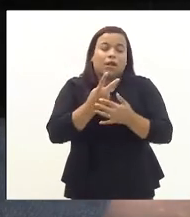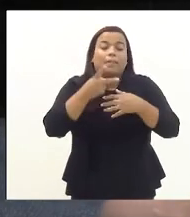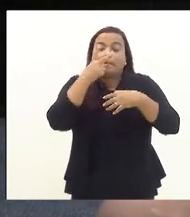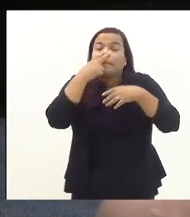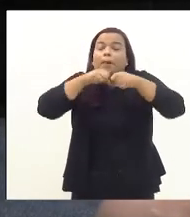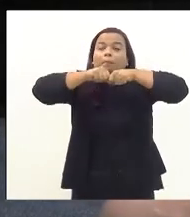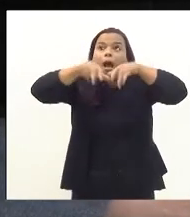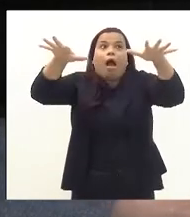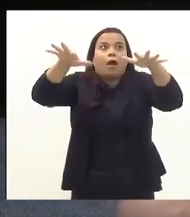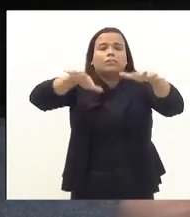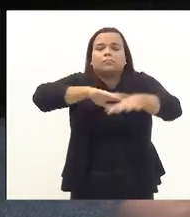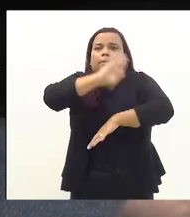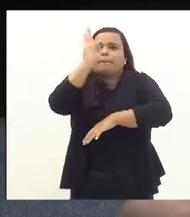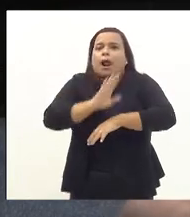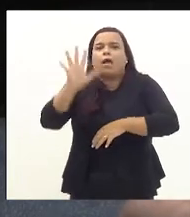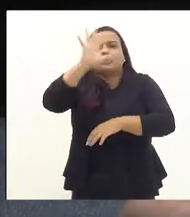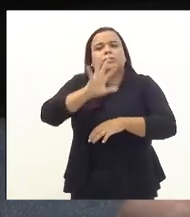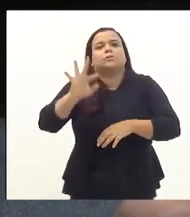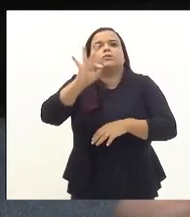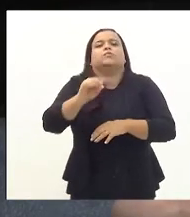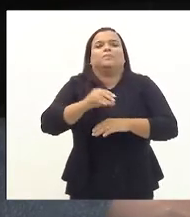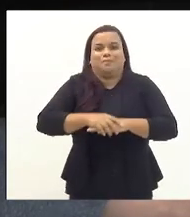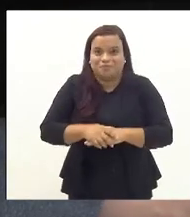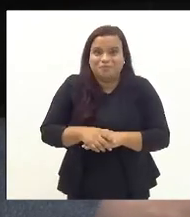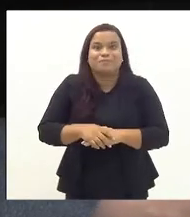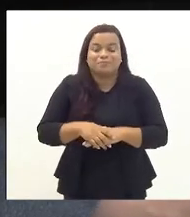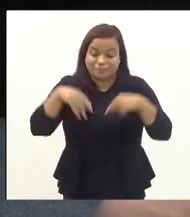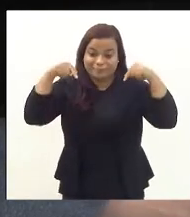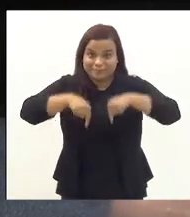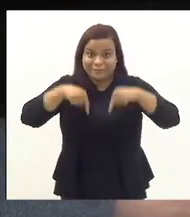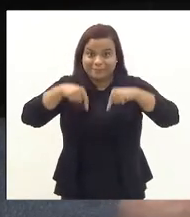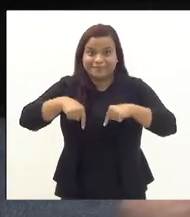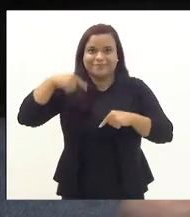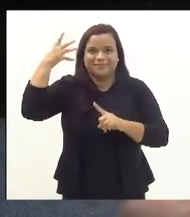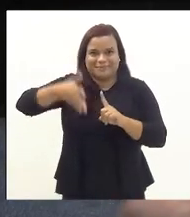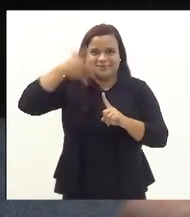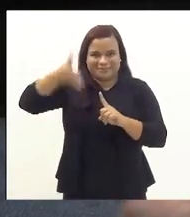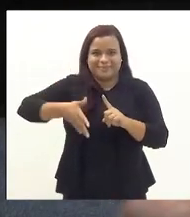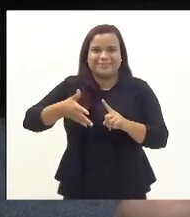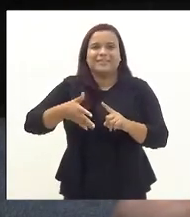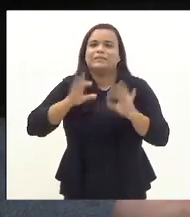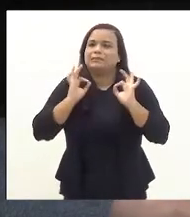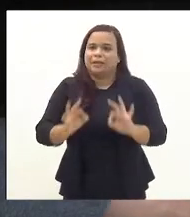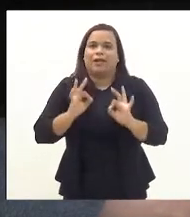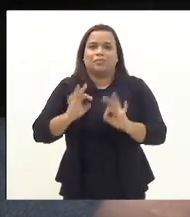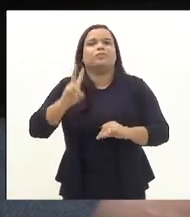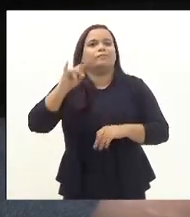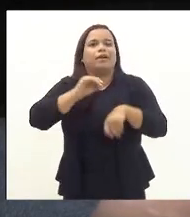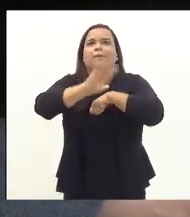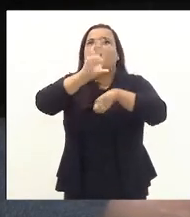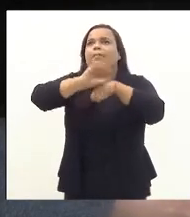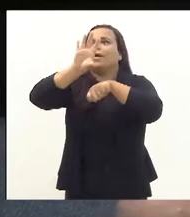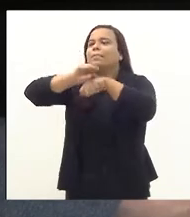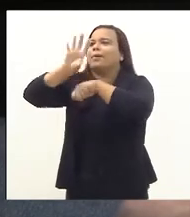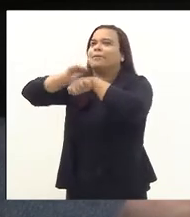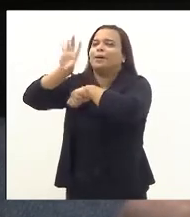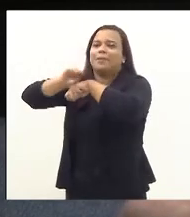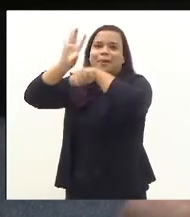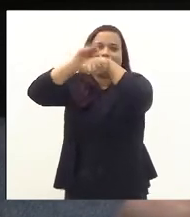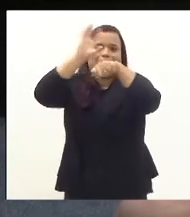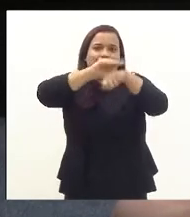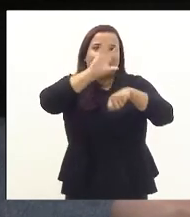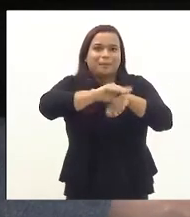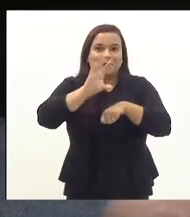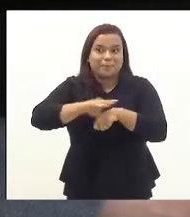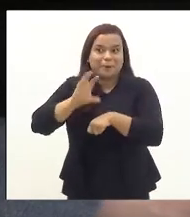eu não tenho dúvida que essa sessão aqui, ela estará sendo reproduzida, Claudinho,